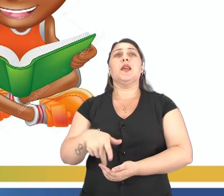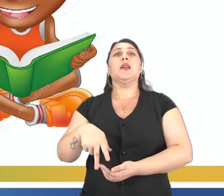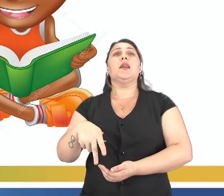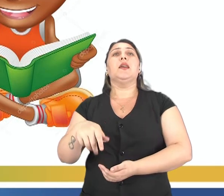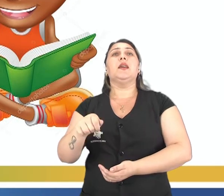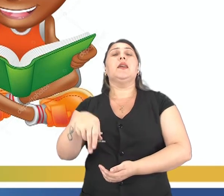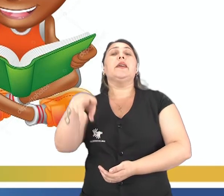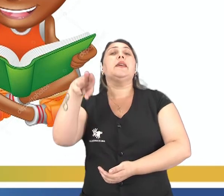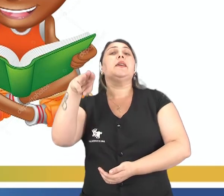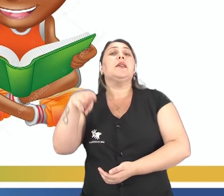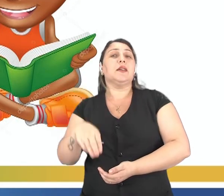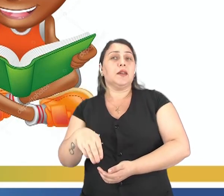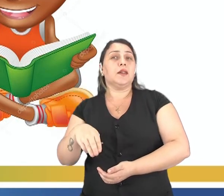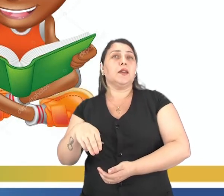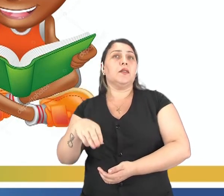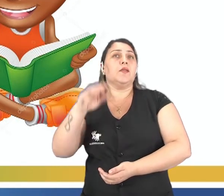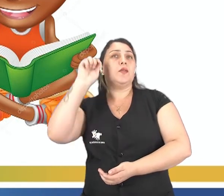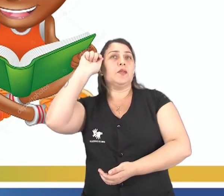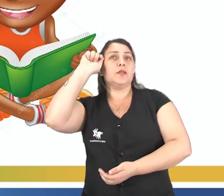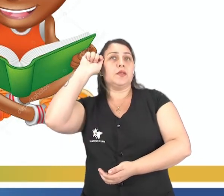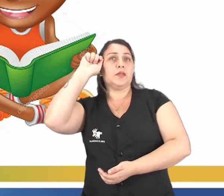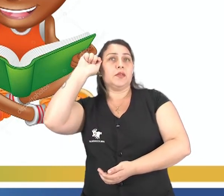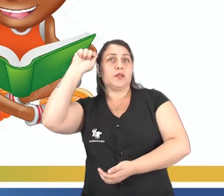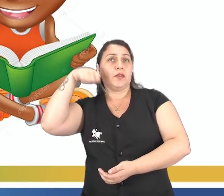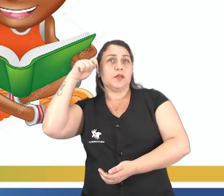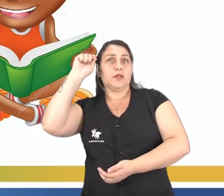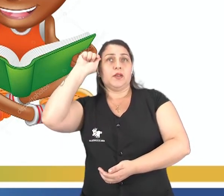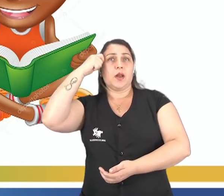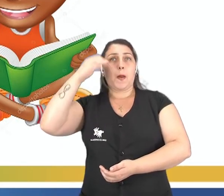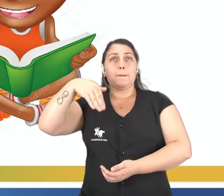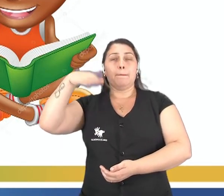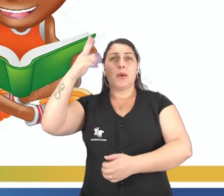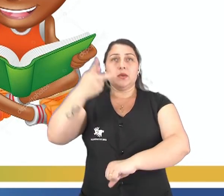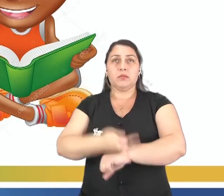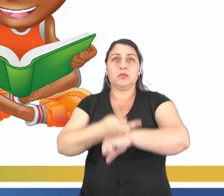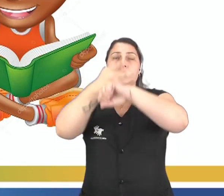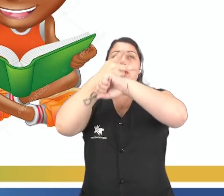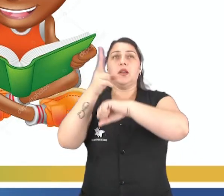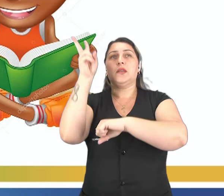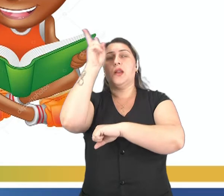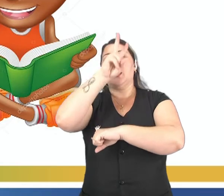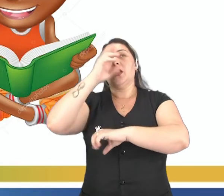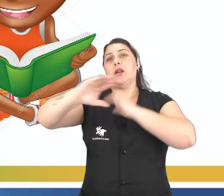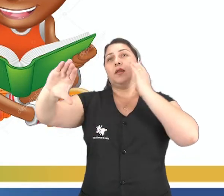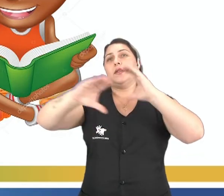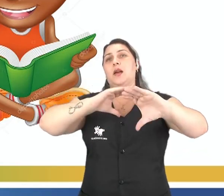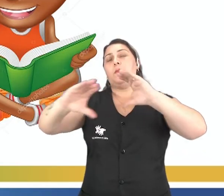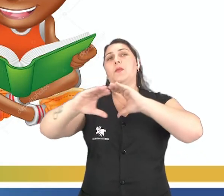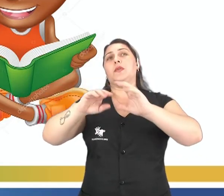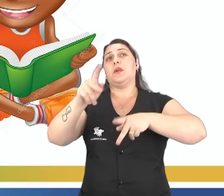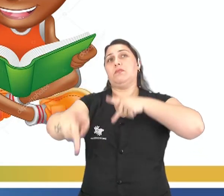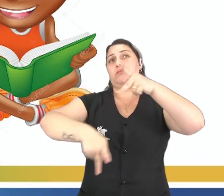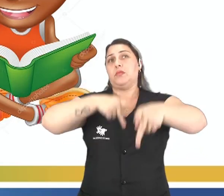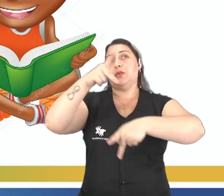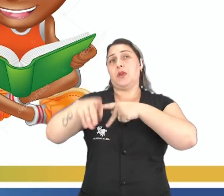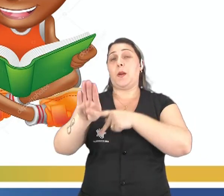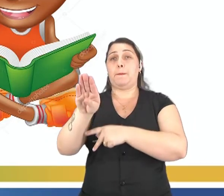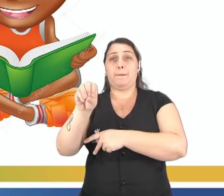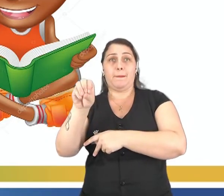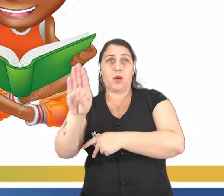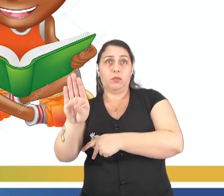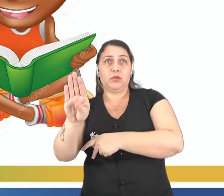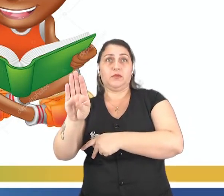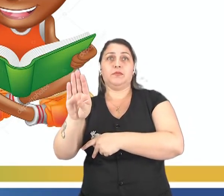A segunda questão diz assim: quem foi o artista negro mais premiado da história da música popular? Foi Bob